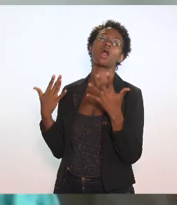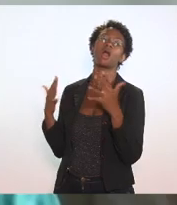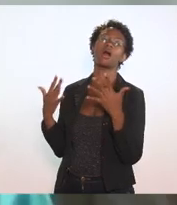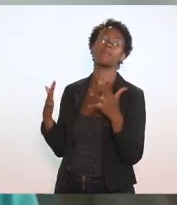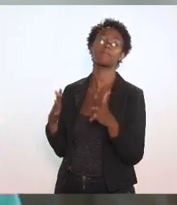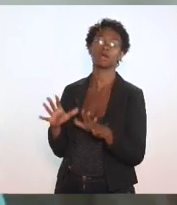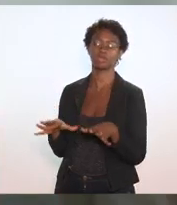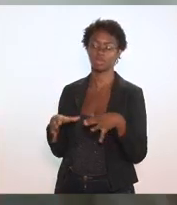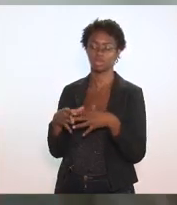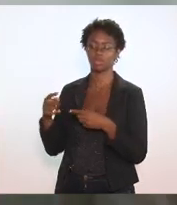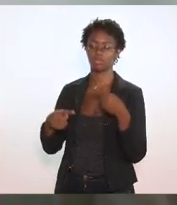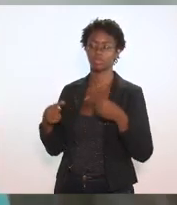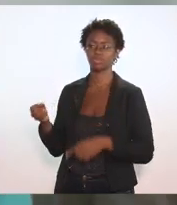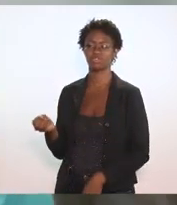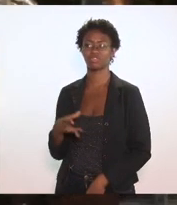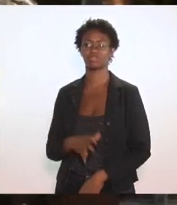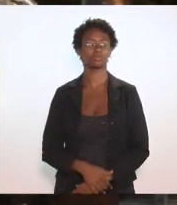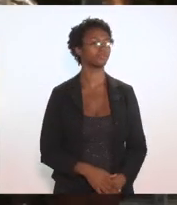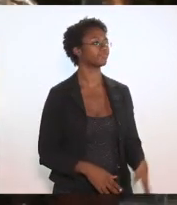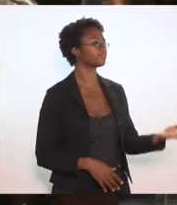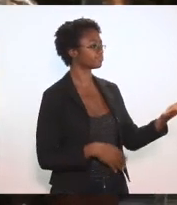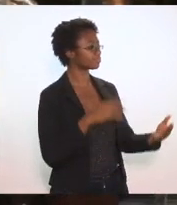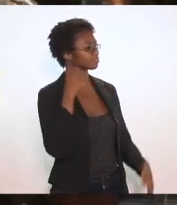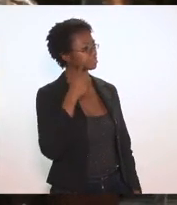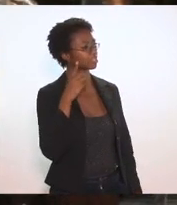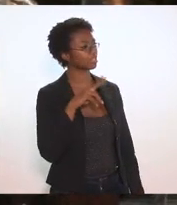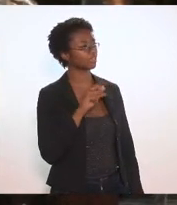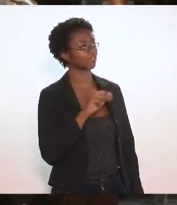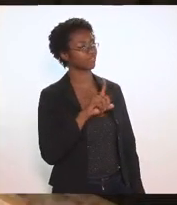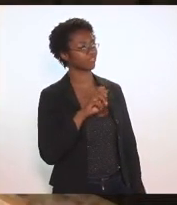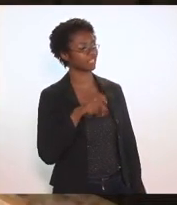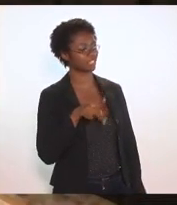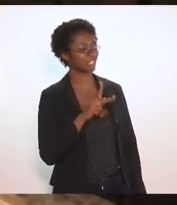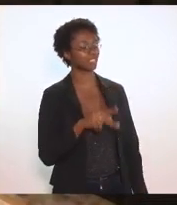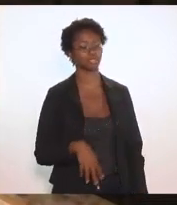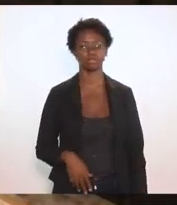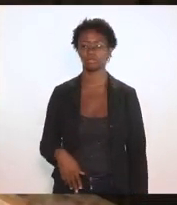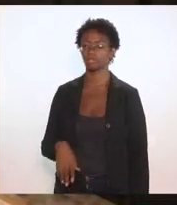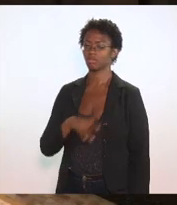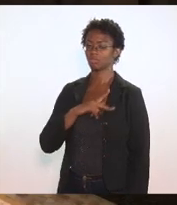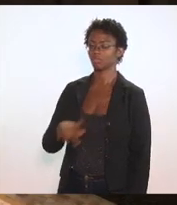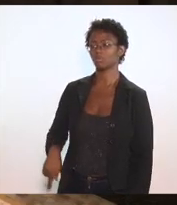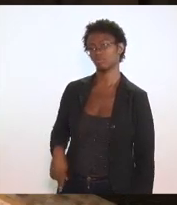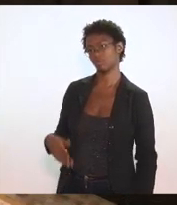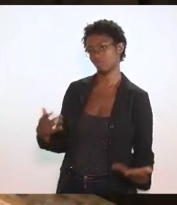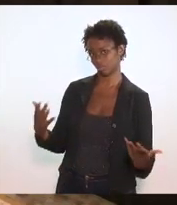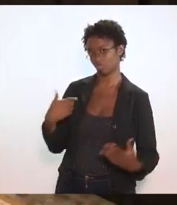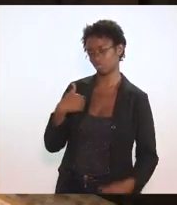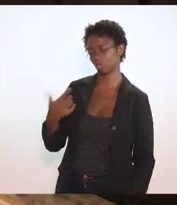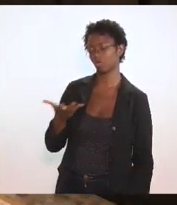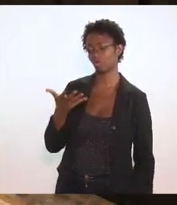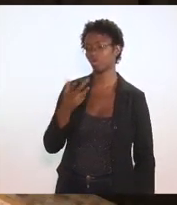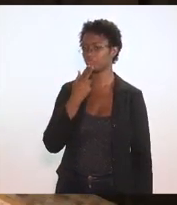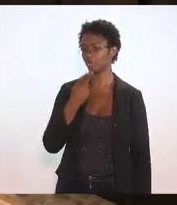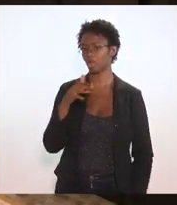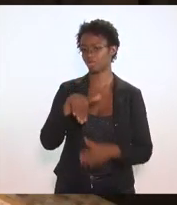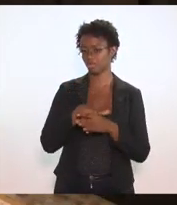obrigado, senhor presidente. Deputado Valdeir Carneiro. Presidente André Siciliano, eu queria declarar o voto. Inclusive, eu